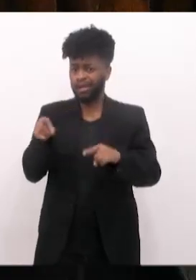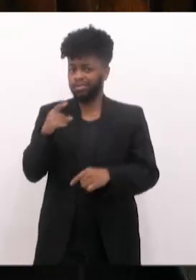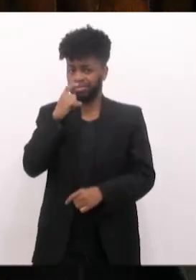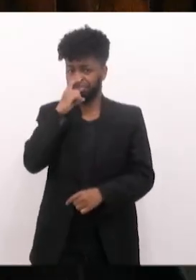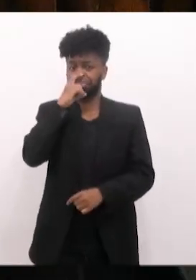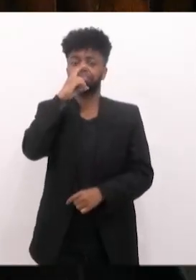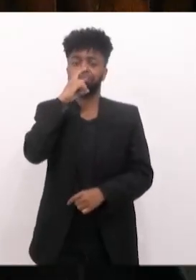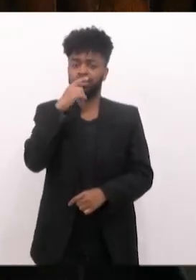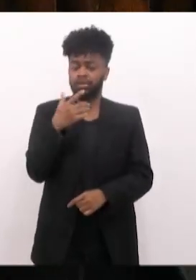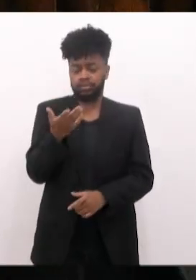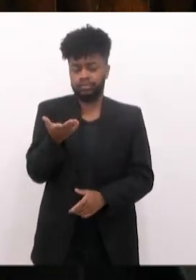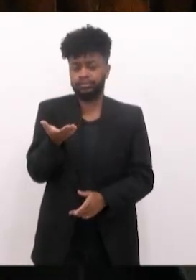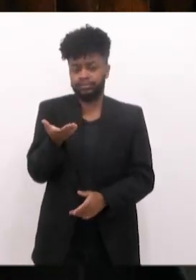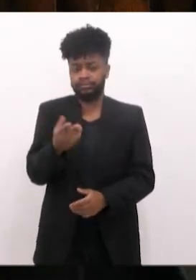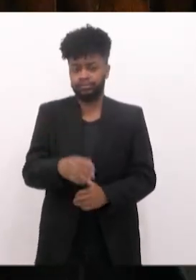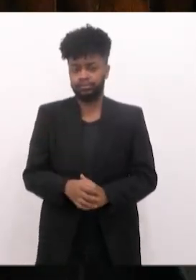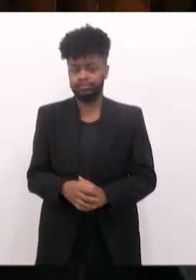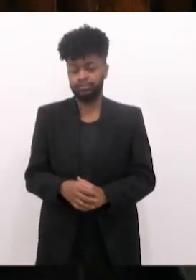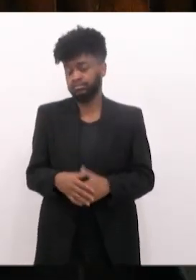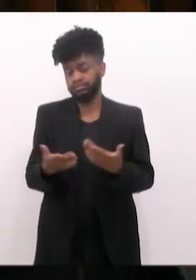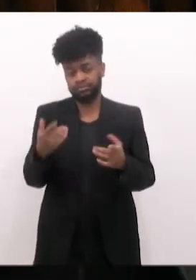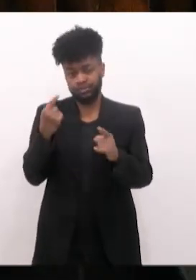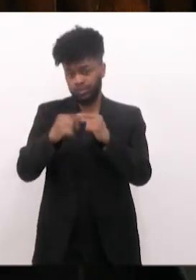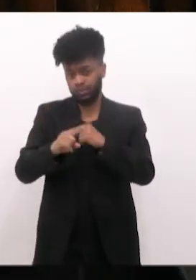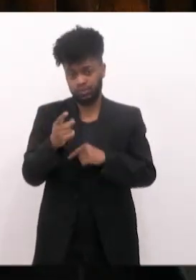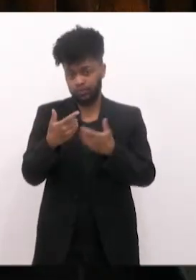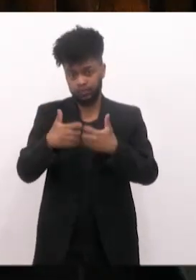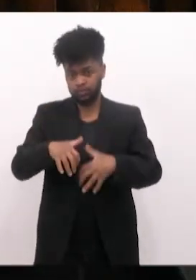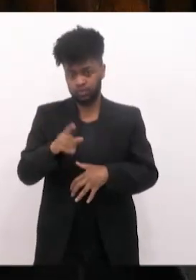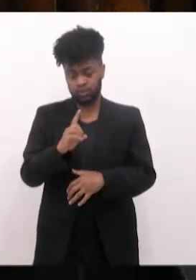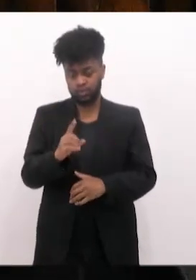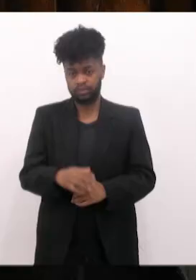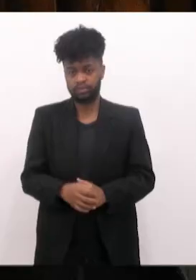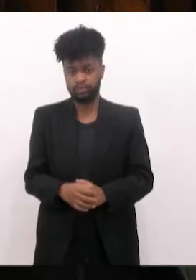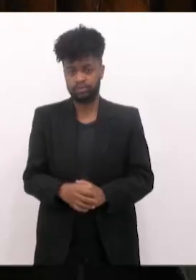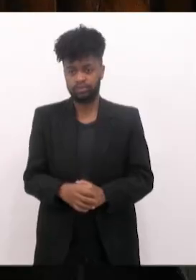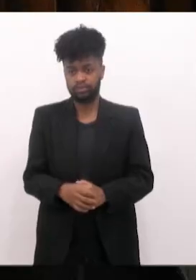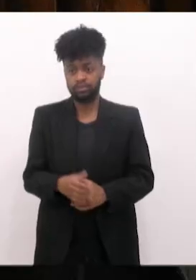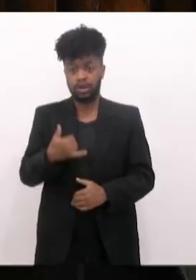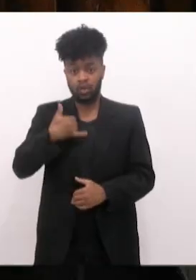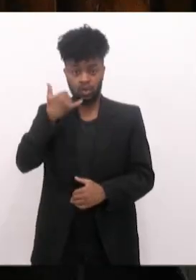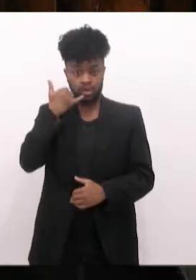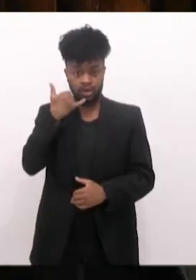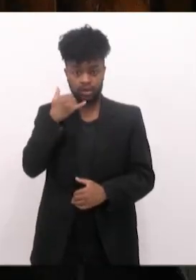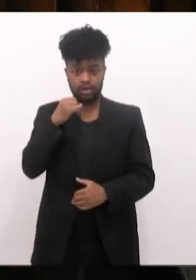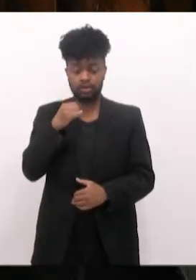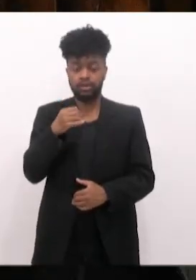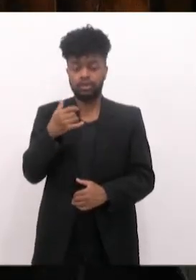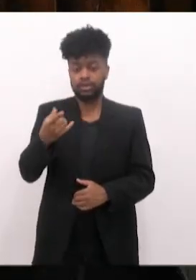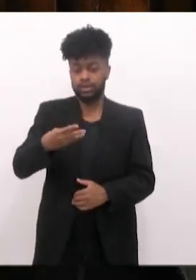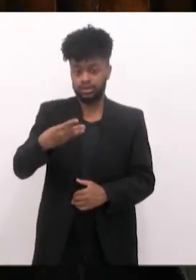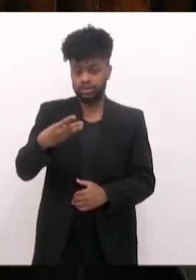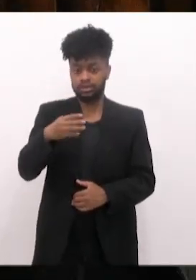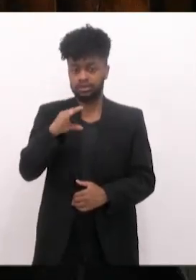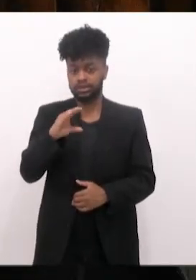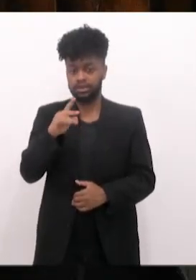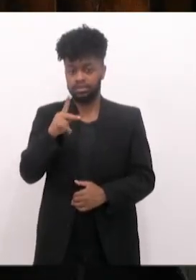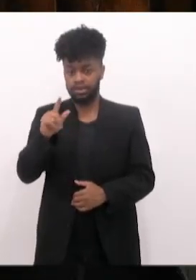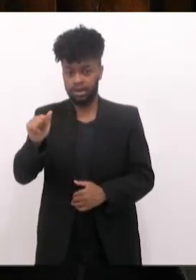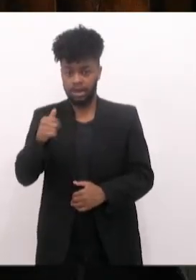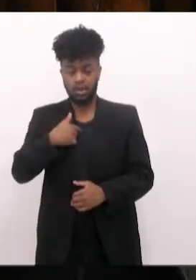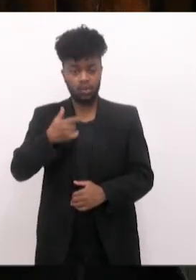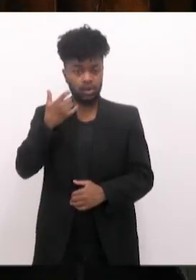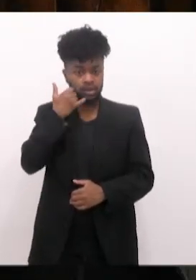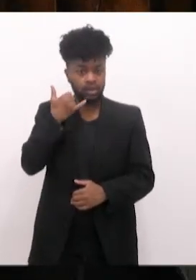em pé do que qualquer outra coisa, e aí não deu certo. Liguei para o 3º CPA, liguei para o Coronel